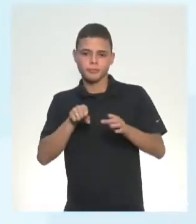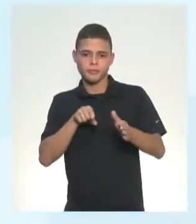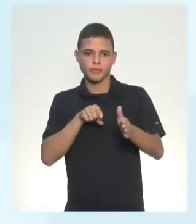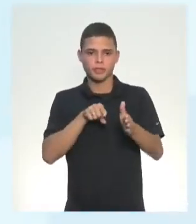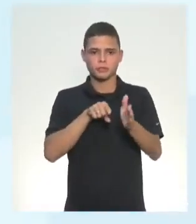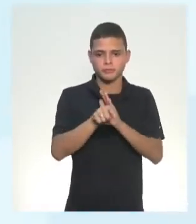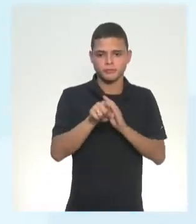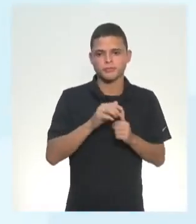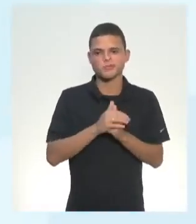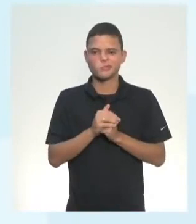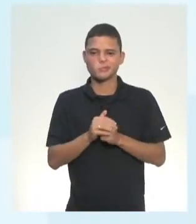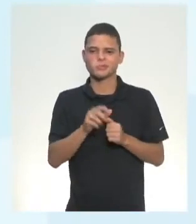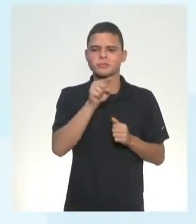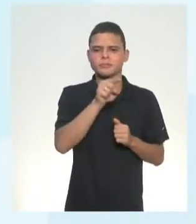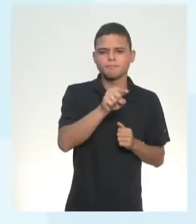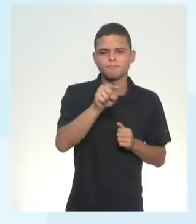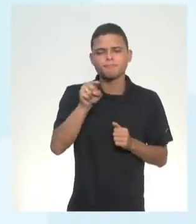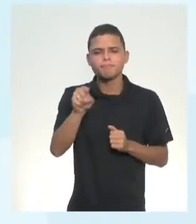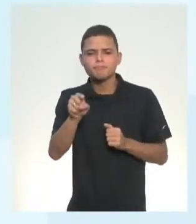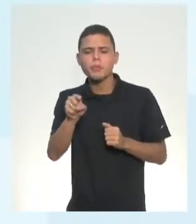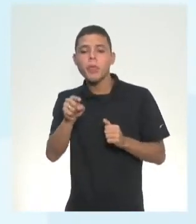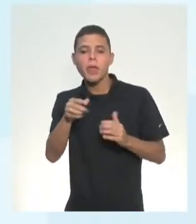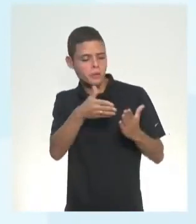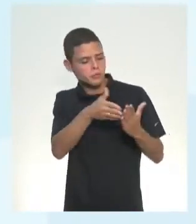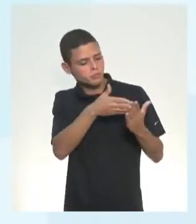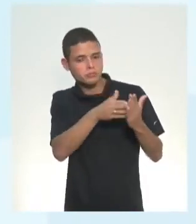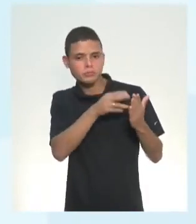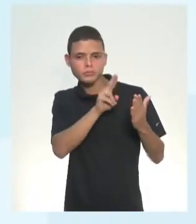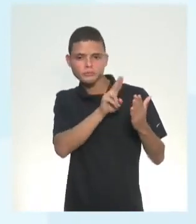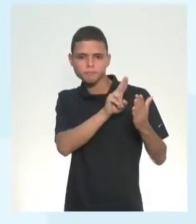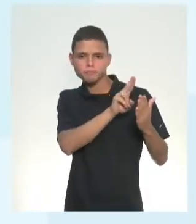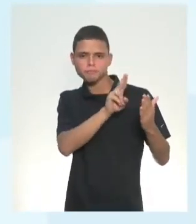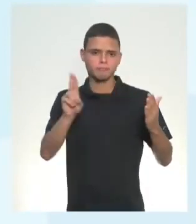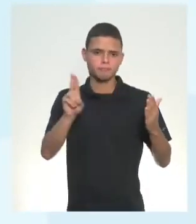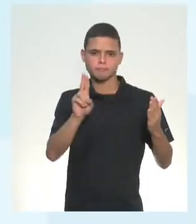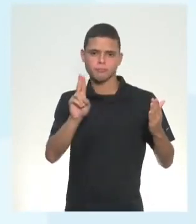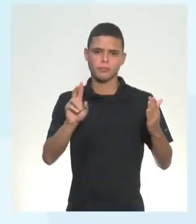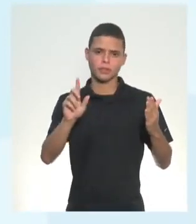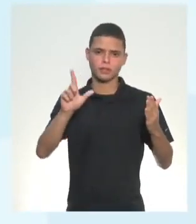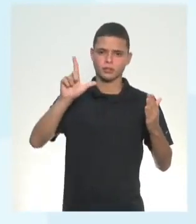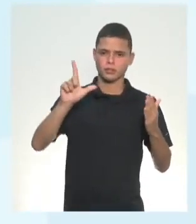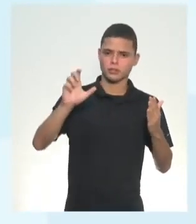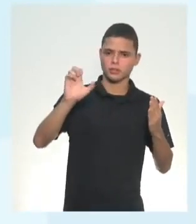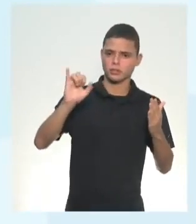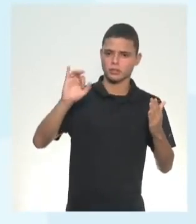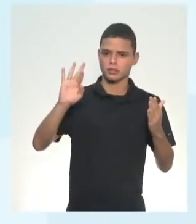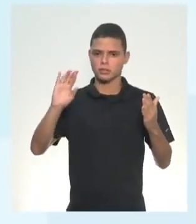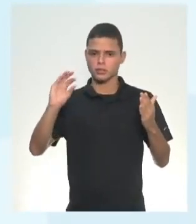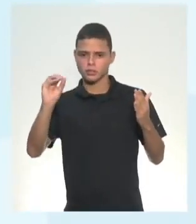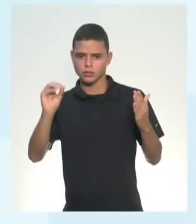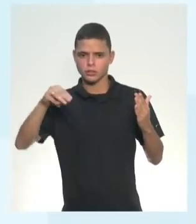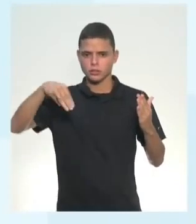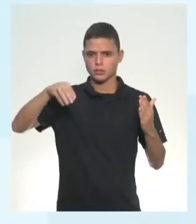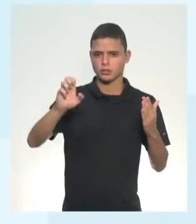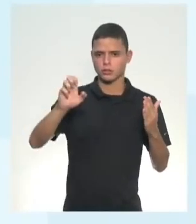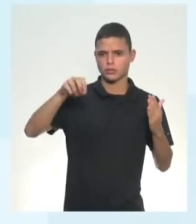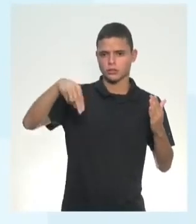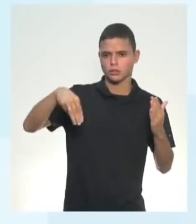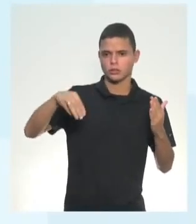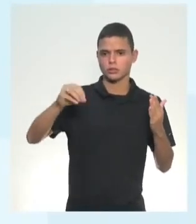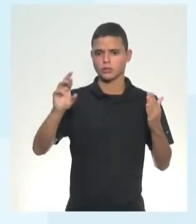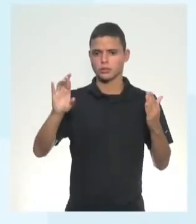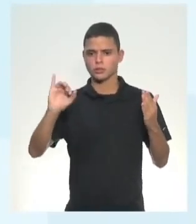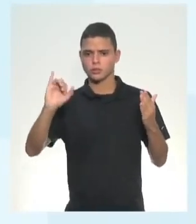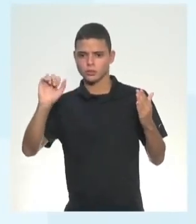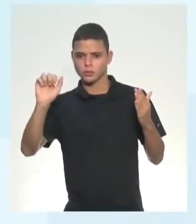sabe sobre o livro Memórias Póstumas de Brás Cubas, de Machado de Assis? Olha que cortada, né? A gente estava falando do naturalismo,